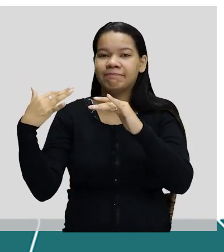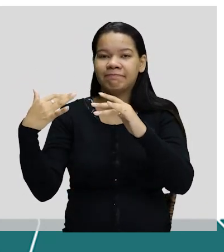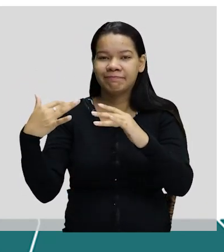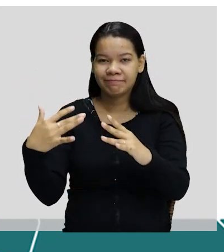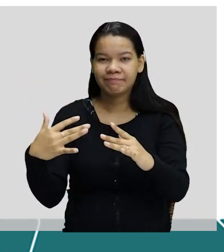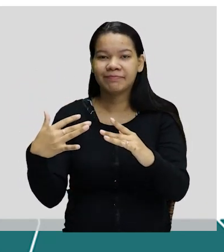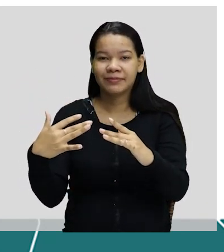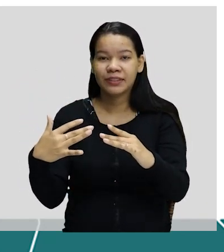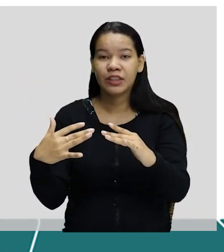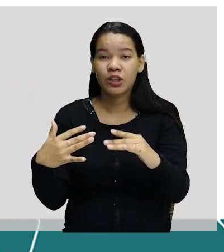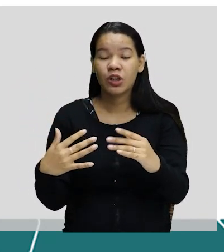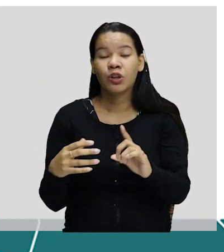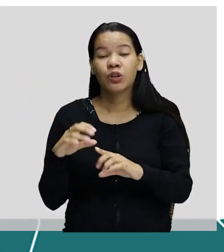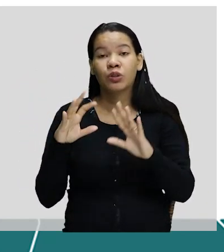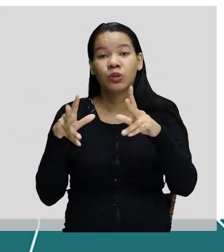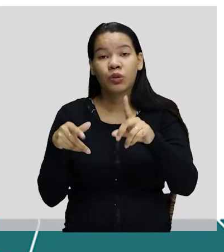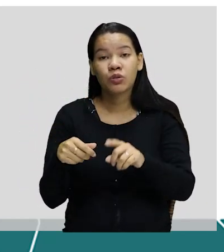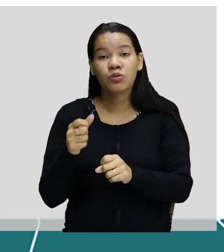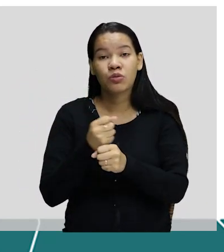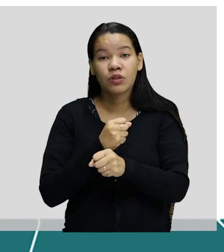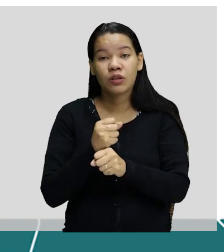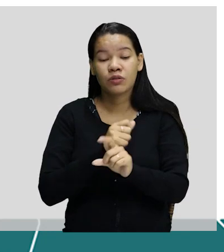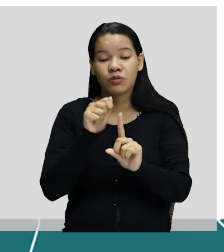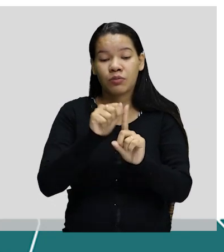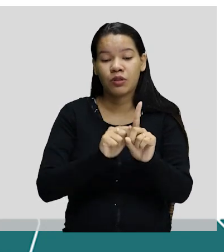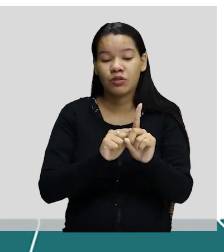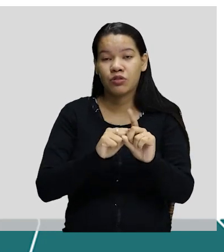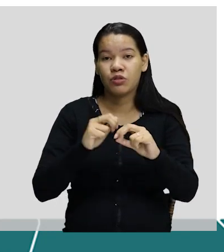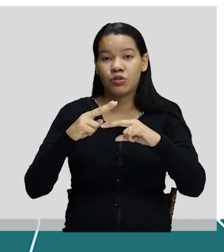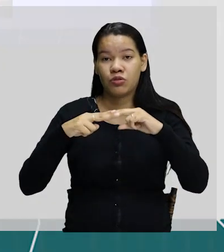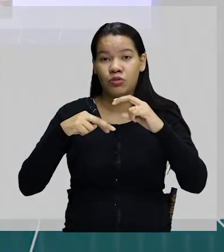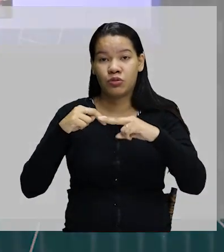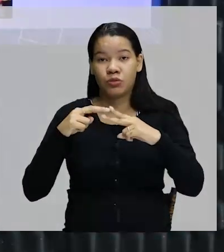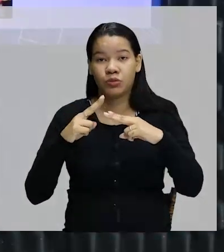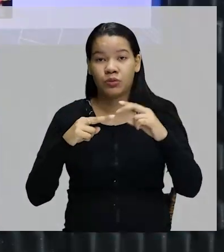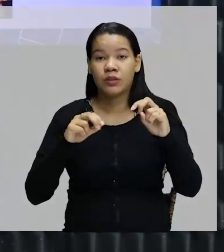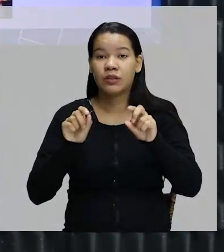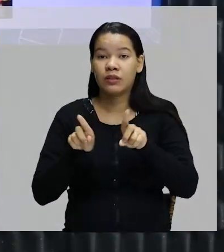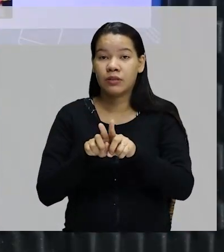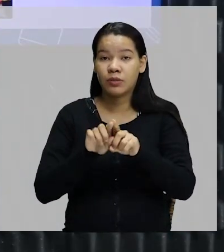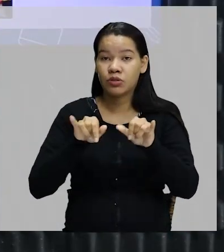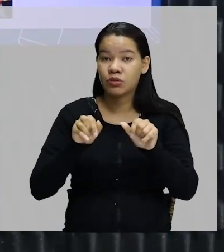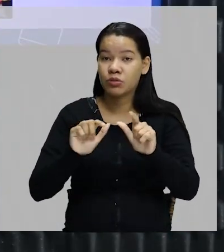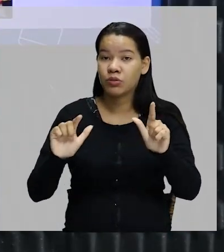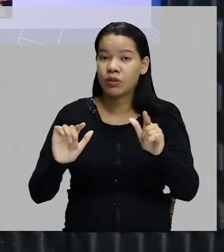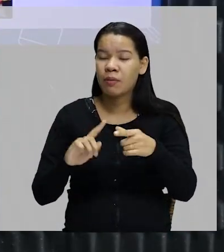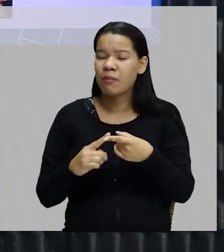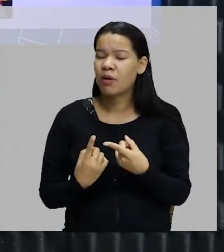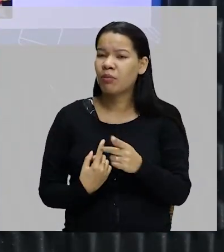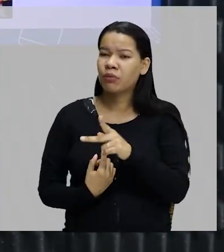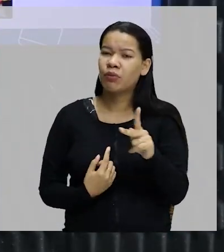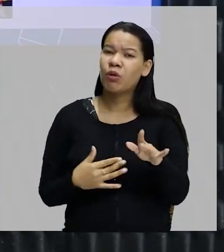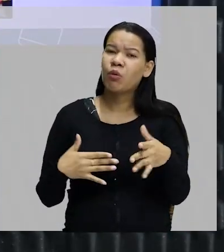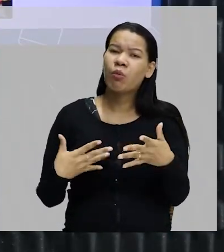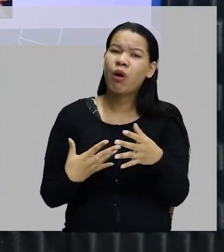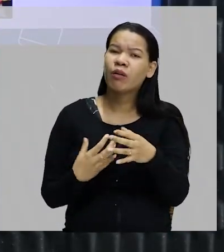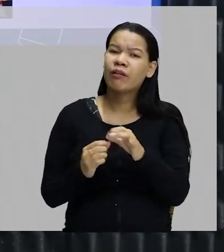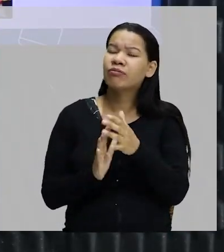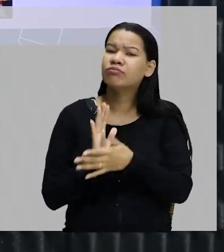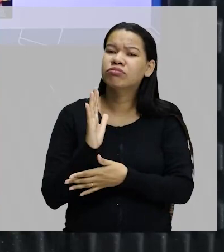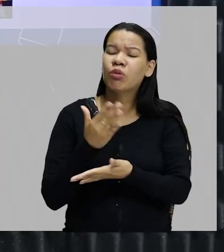meses de junho e julho. Professor, qual é a origem do Bumba Meu Boi? Pessoal, existem pinturas